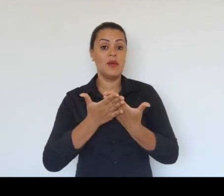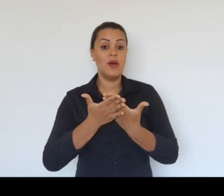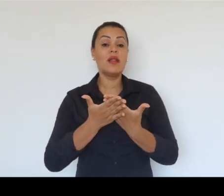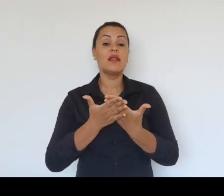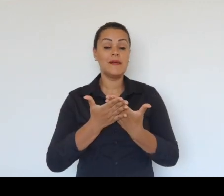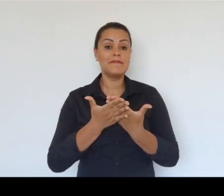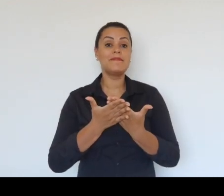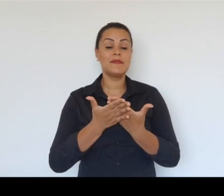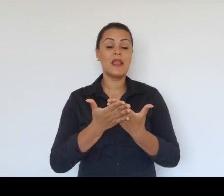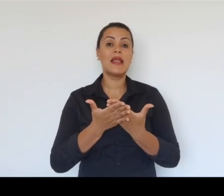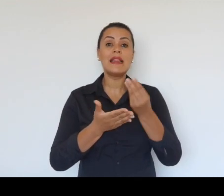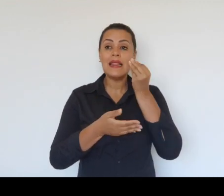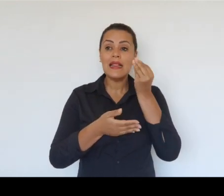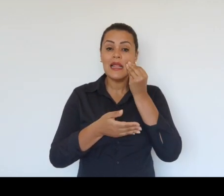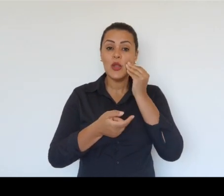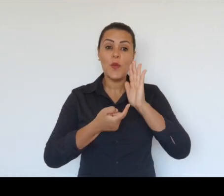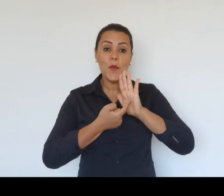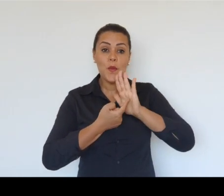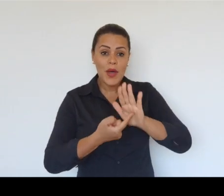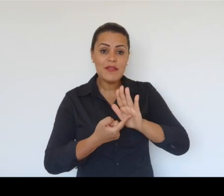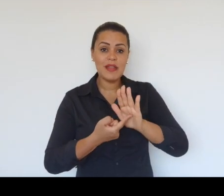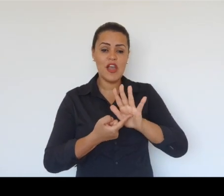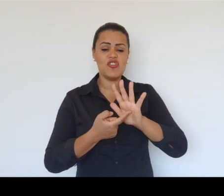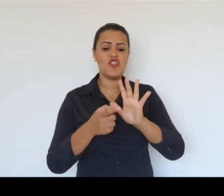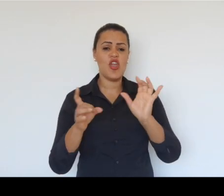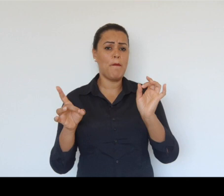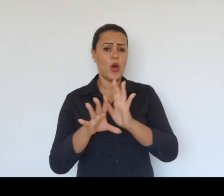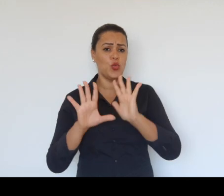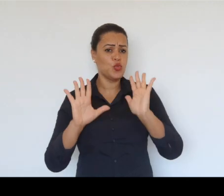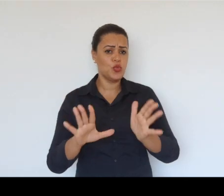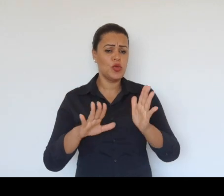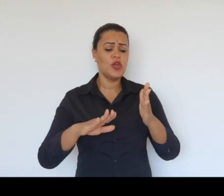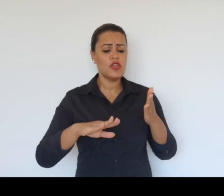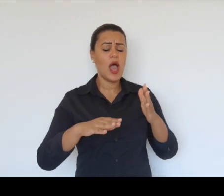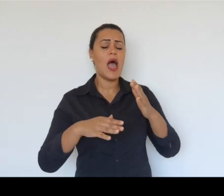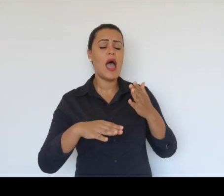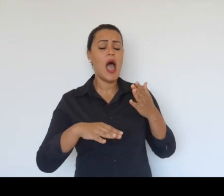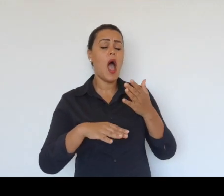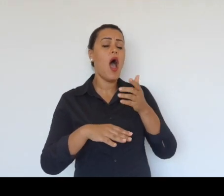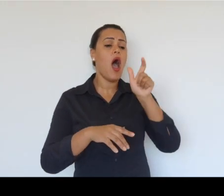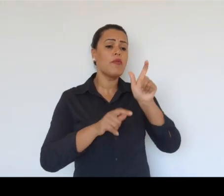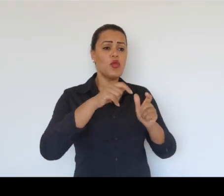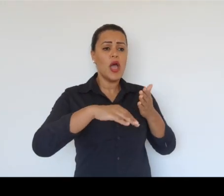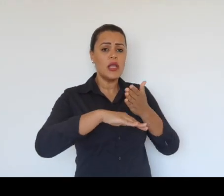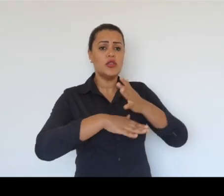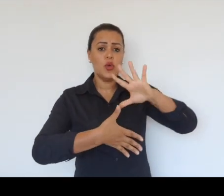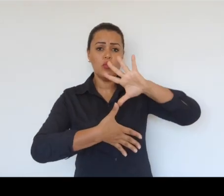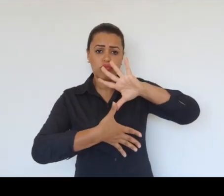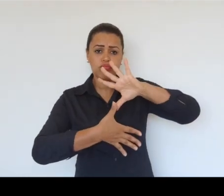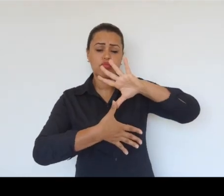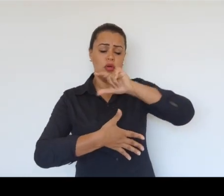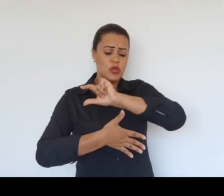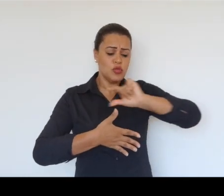sempre tentando mostrar uma história pronta. O homem entrou na América a partir do Estreito de